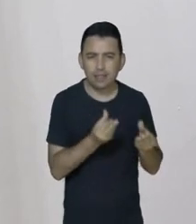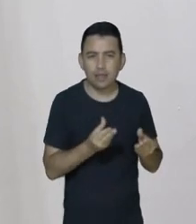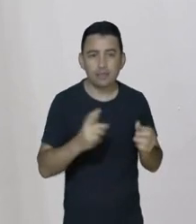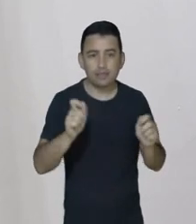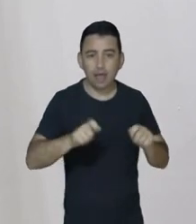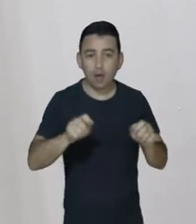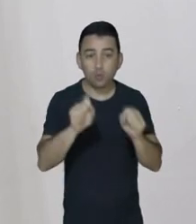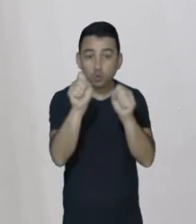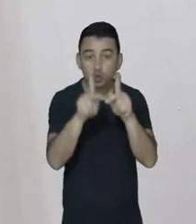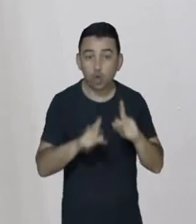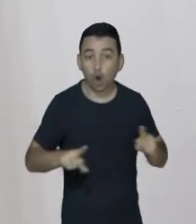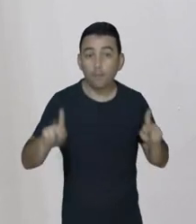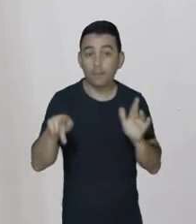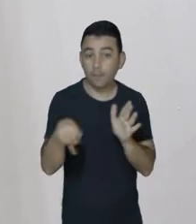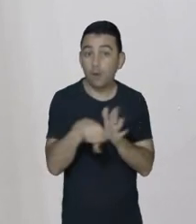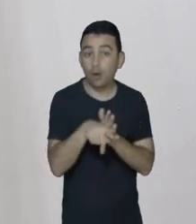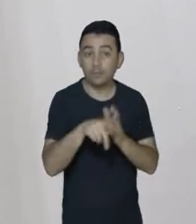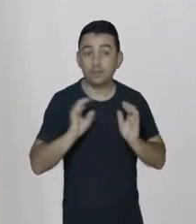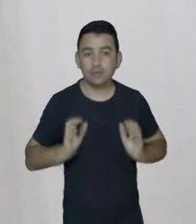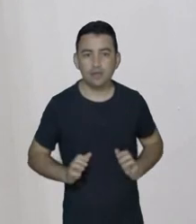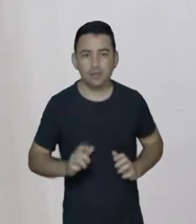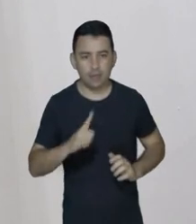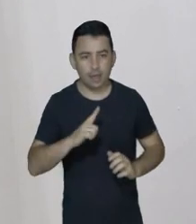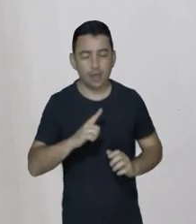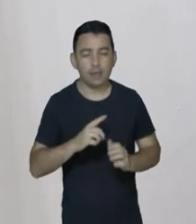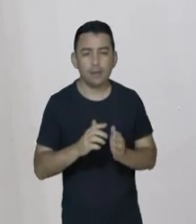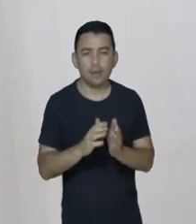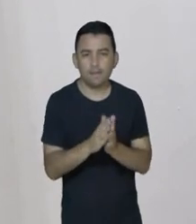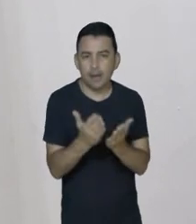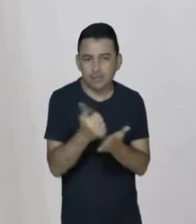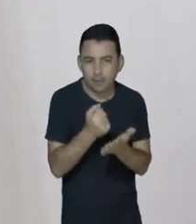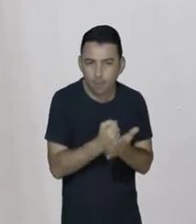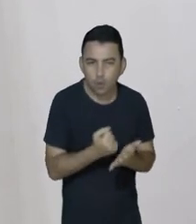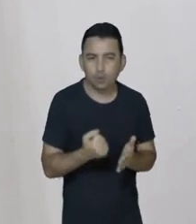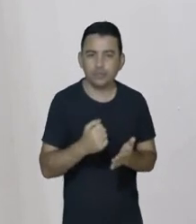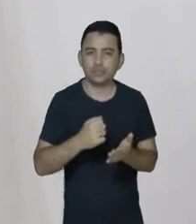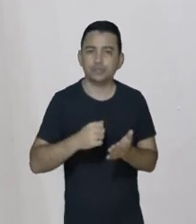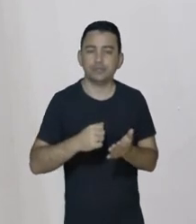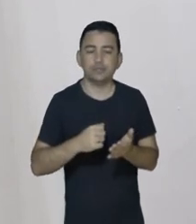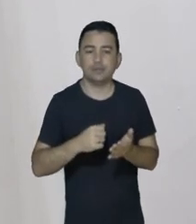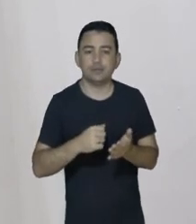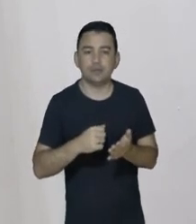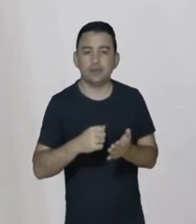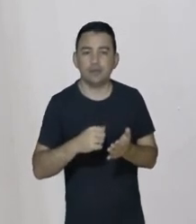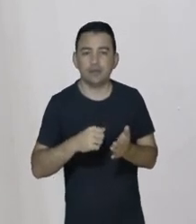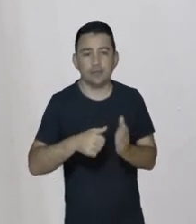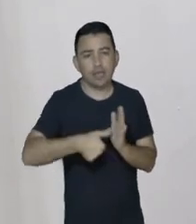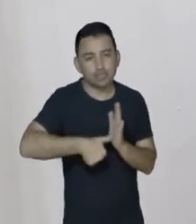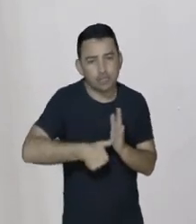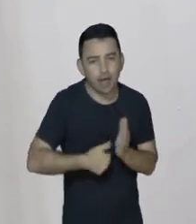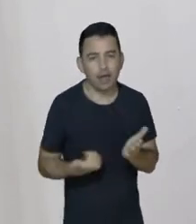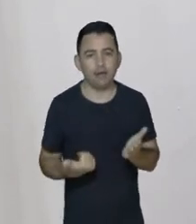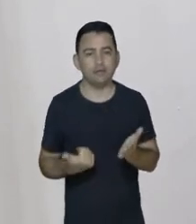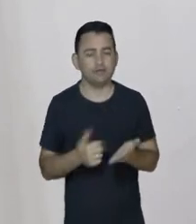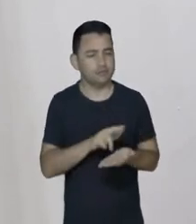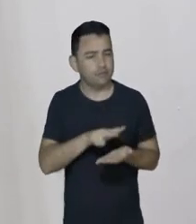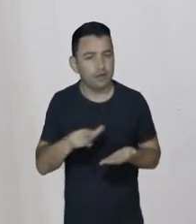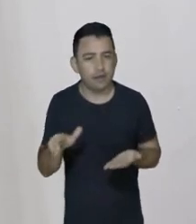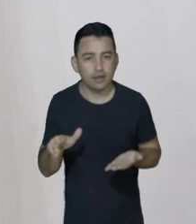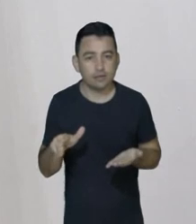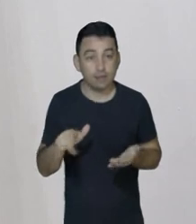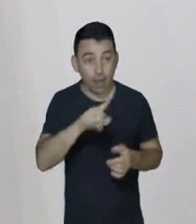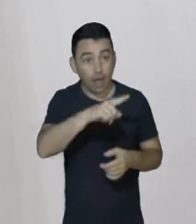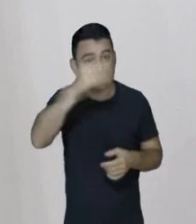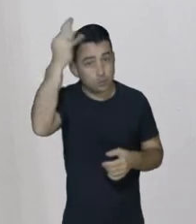shopping da cidadania que fazia desde passaporte até identidade, o que necessitou, a demanda foi tão grande lá no Espírito